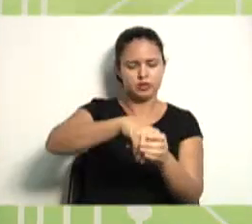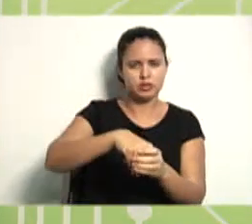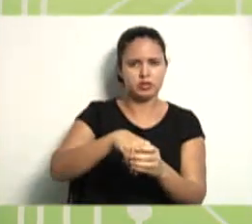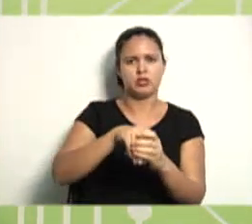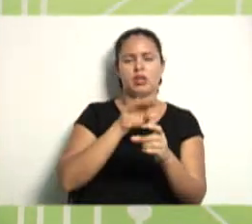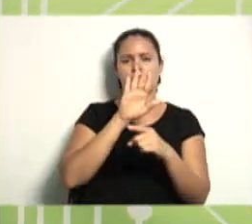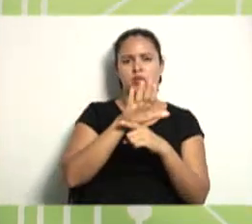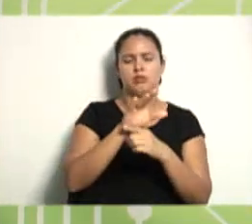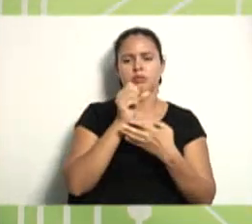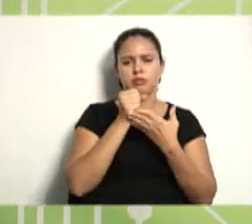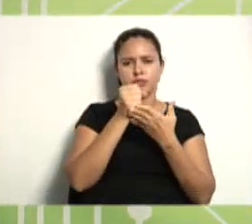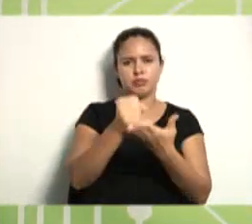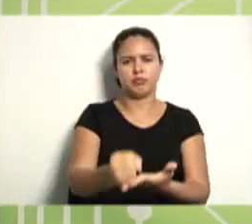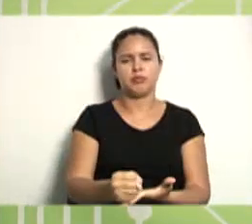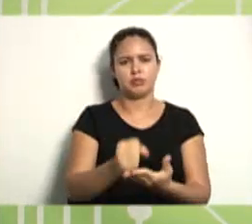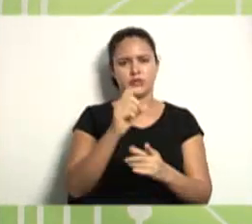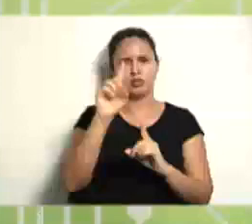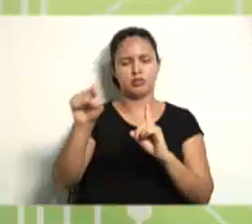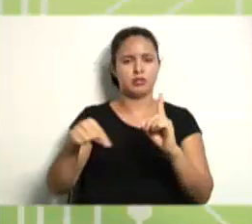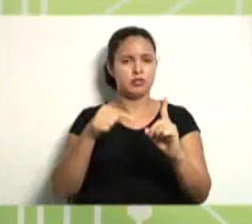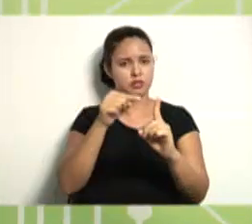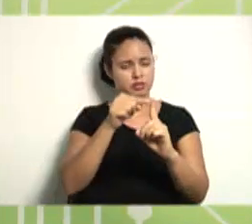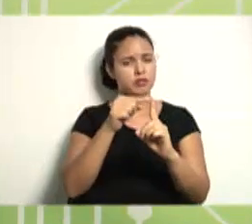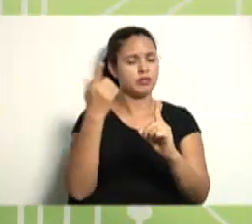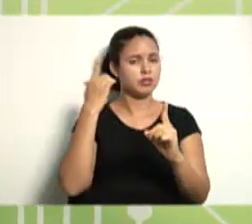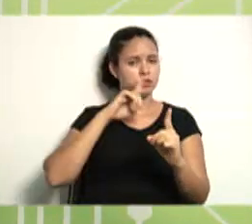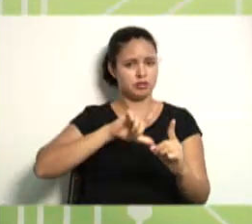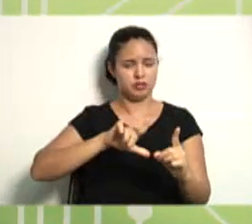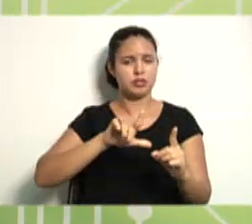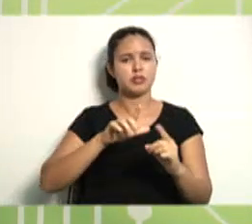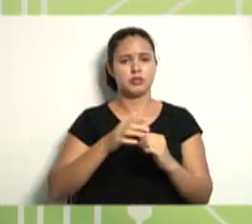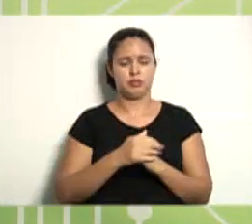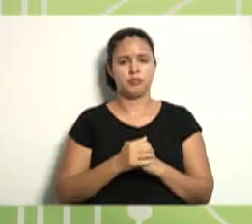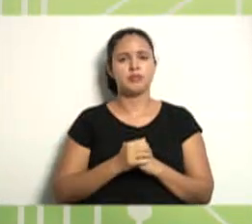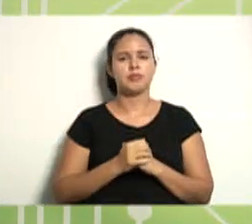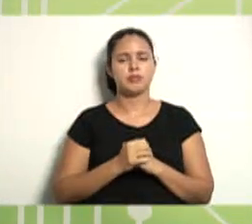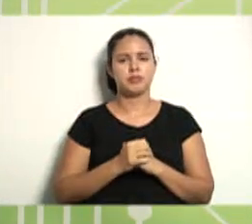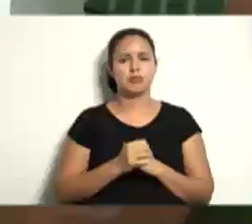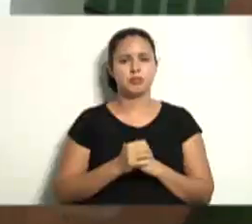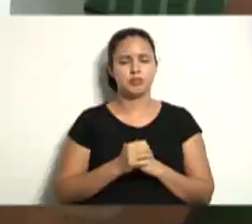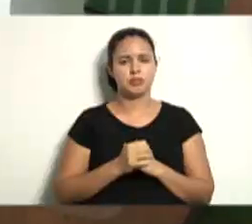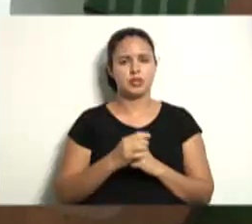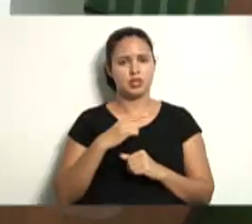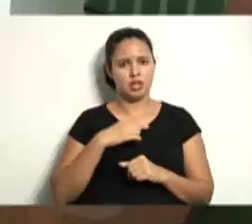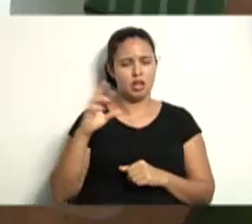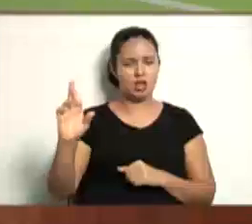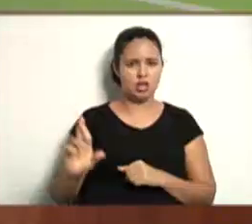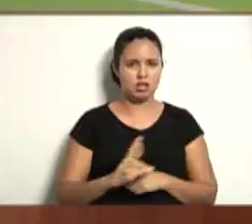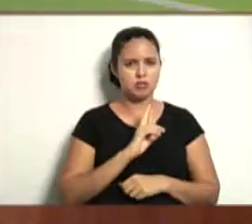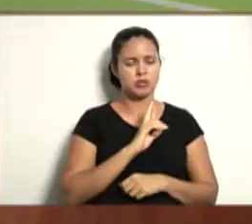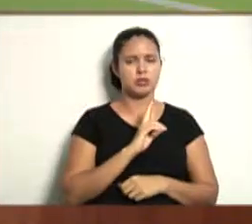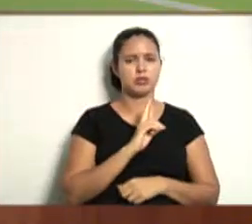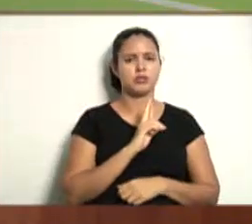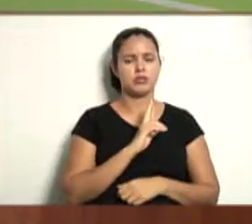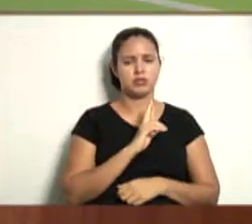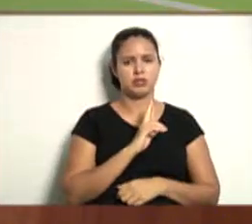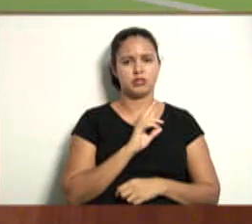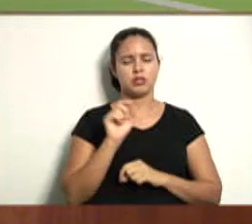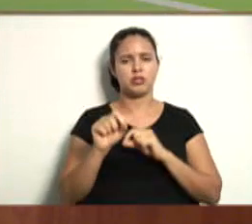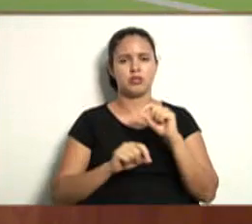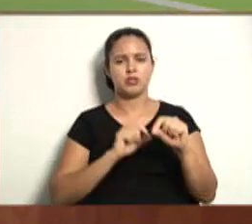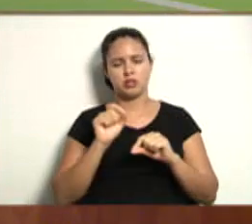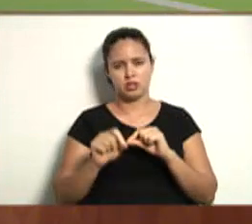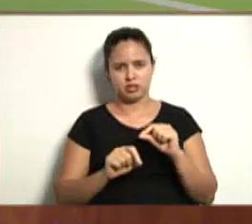o objetivo da aula nesse quesito foi cumprido. Obrigada, professor. Aqui tem mais uma resposta. Nós temos aqui